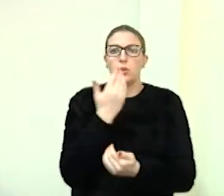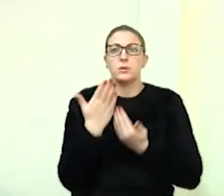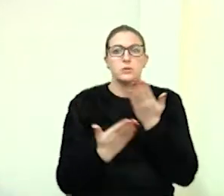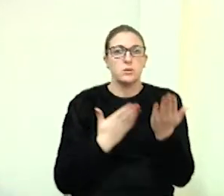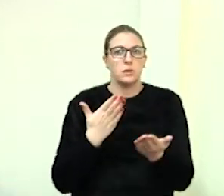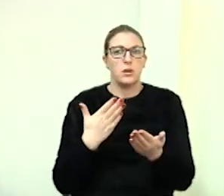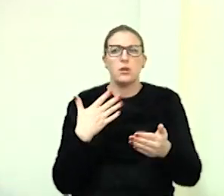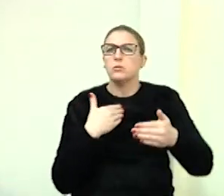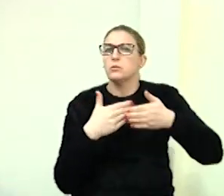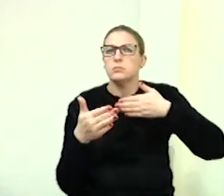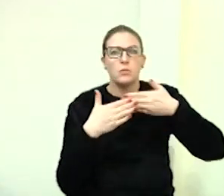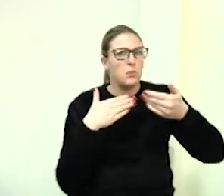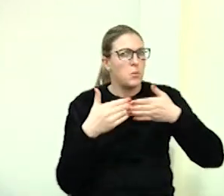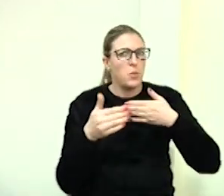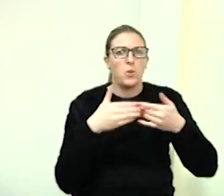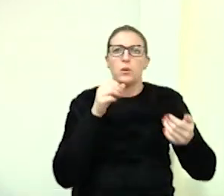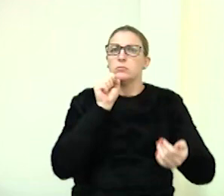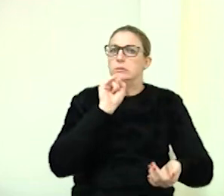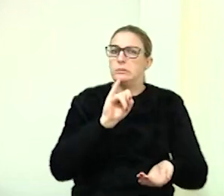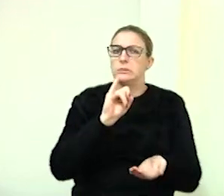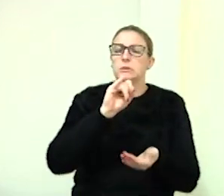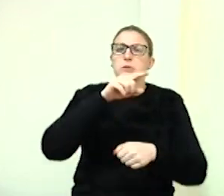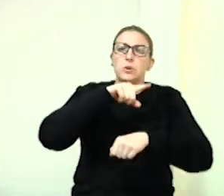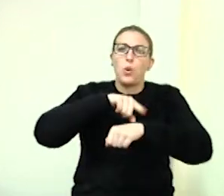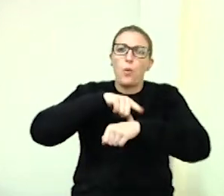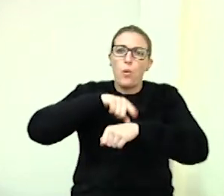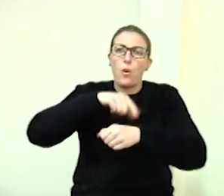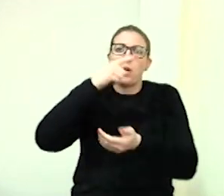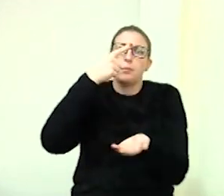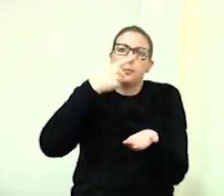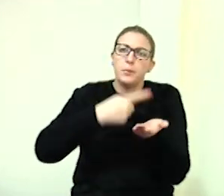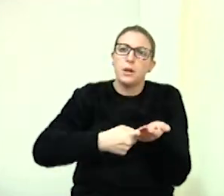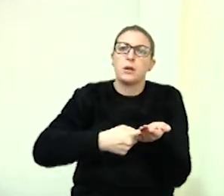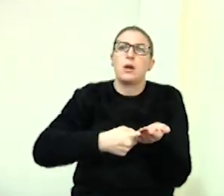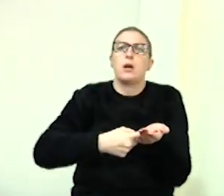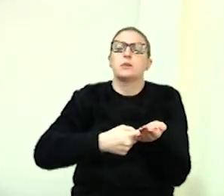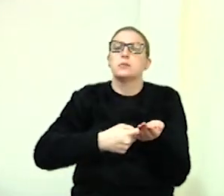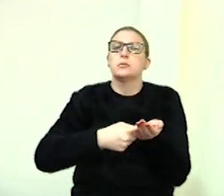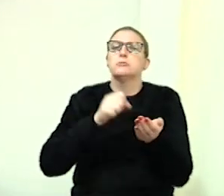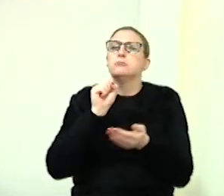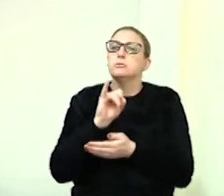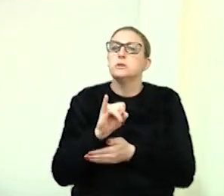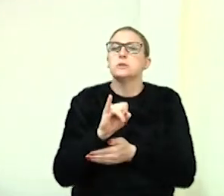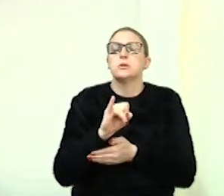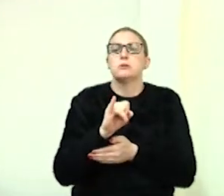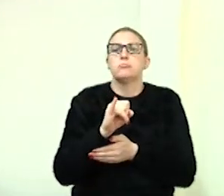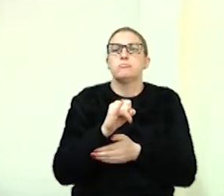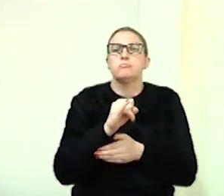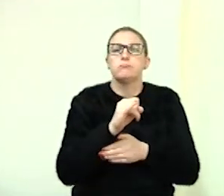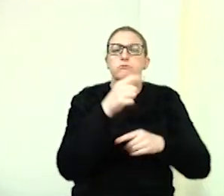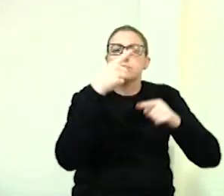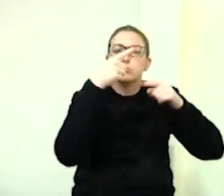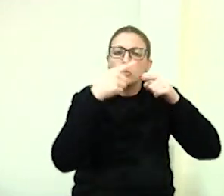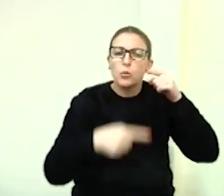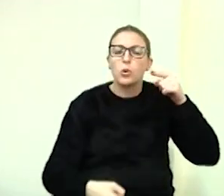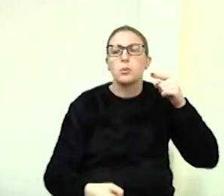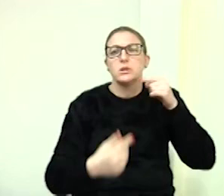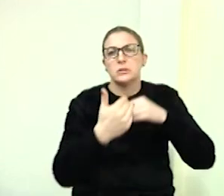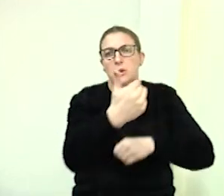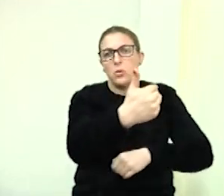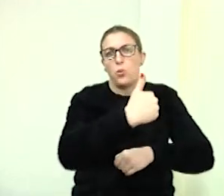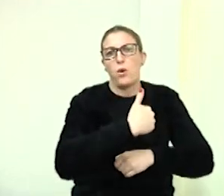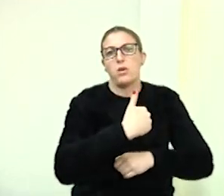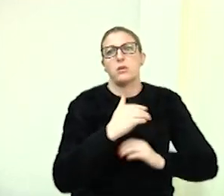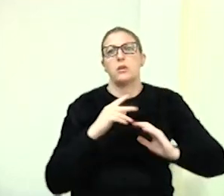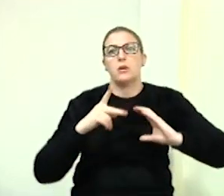marcada, mesmo que com restrição na entrada dessa caixa legislativa, mas se o entendimento do vereador for